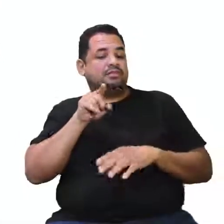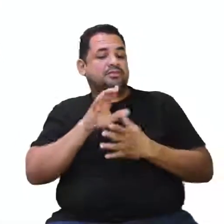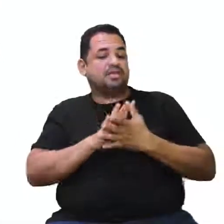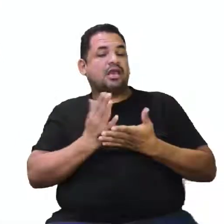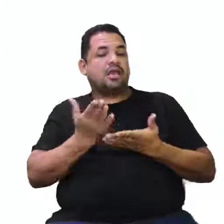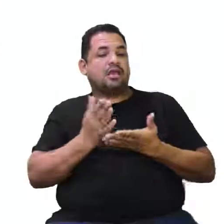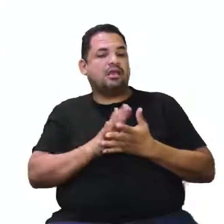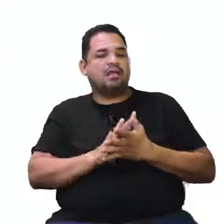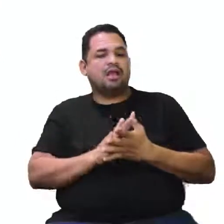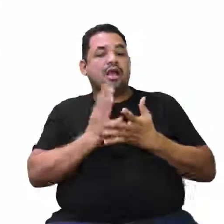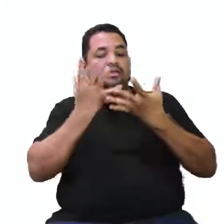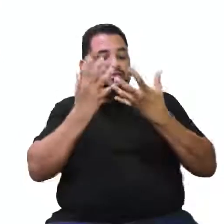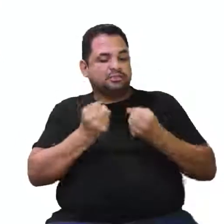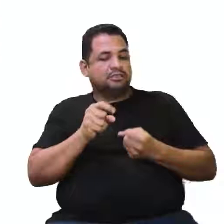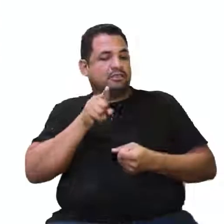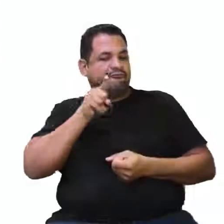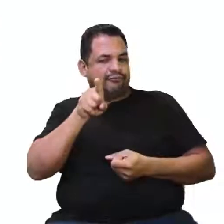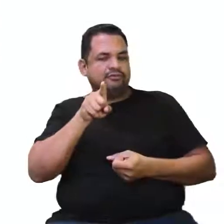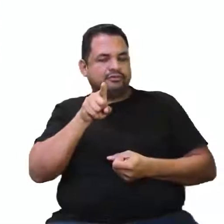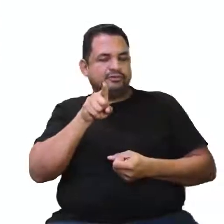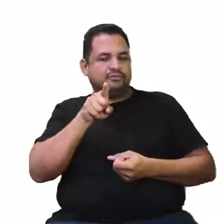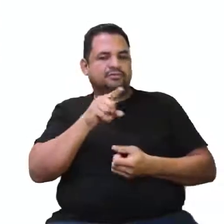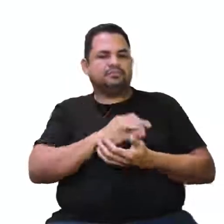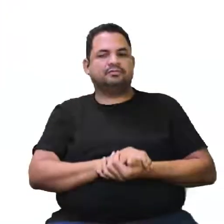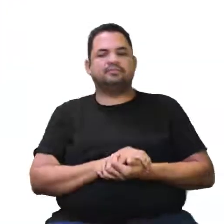define aí é você.